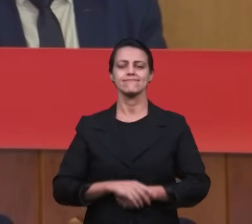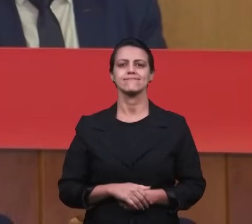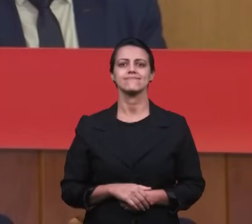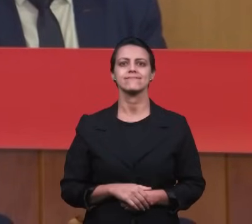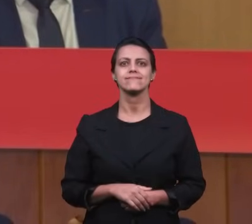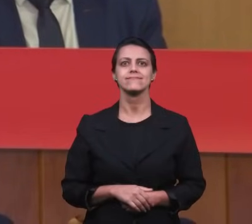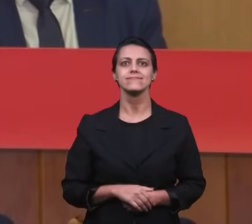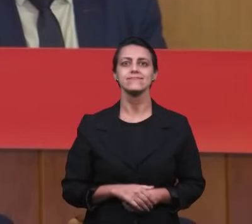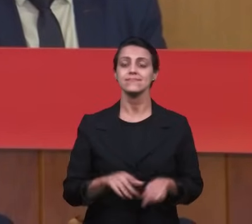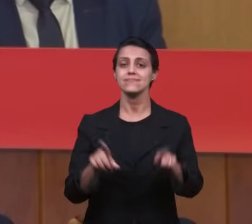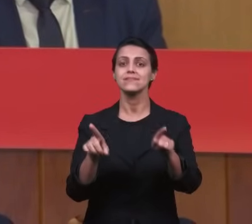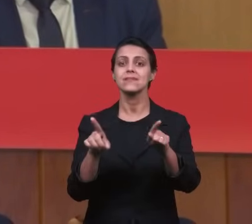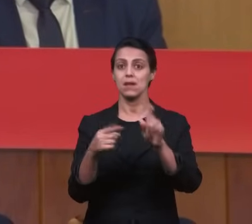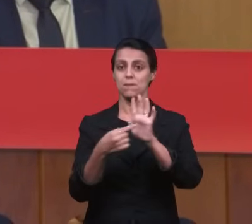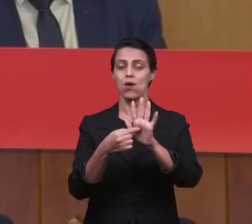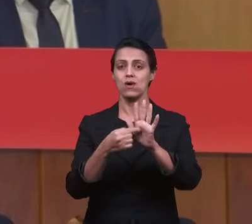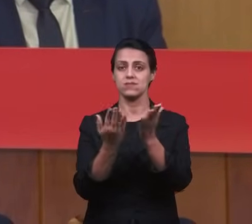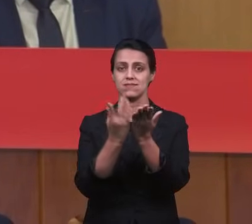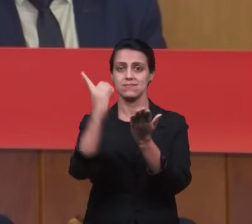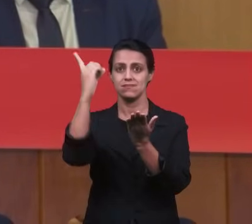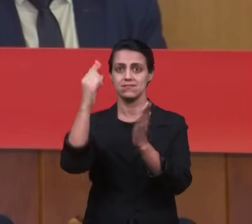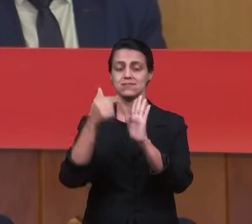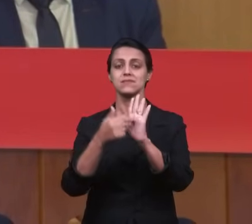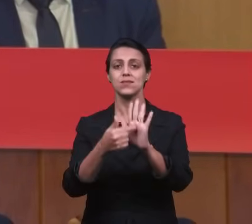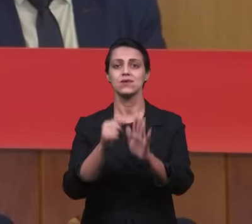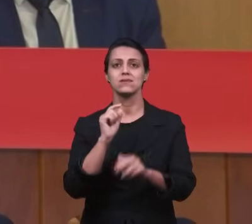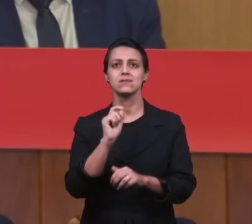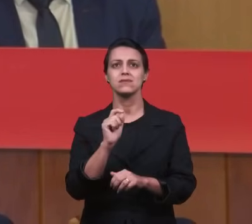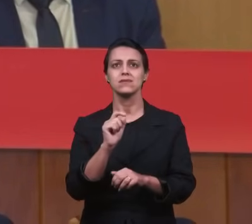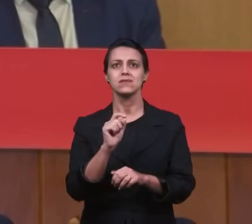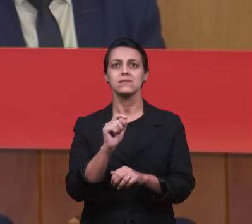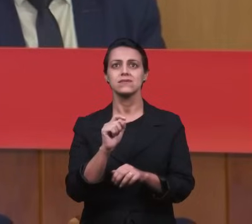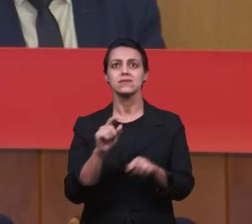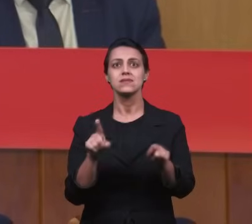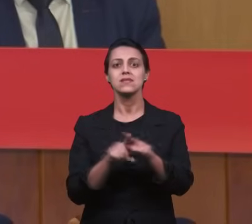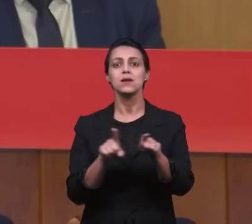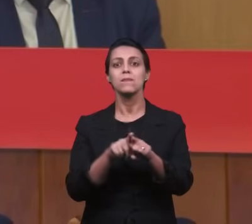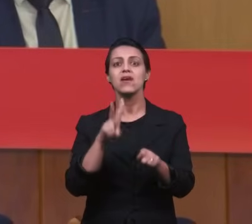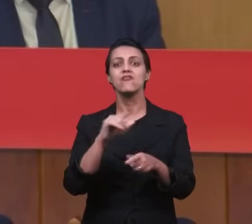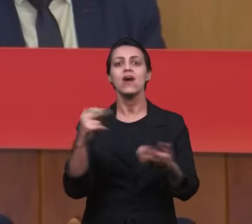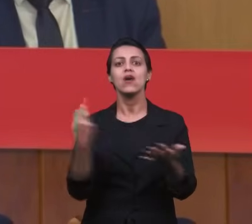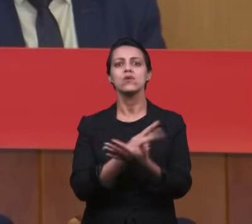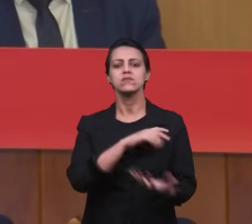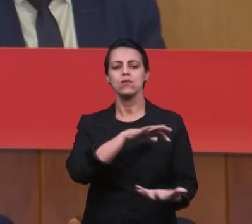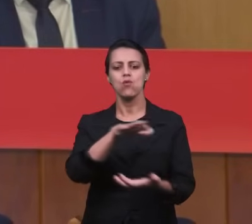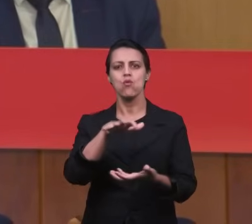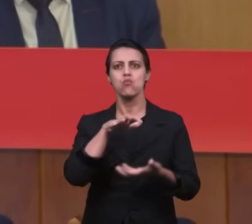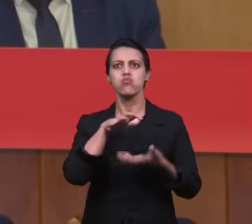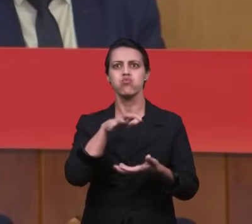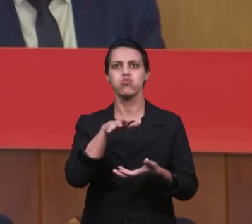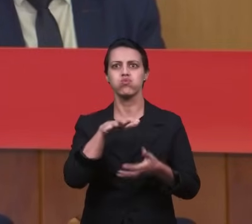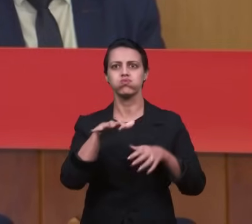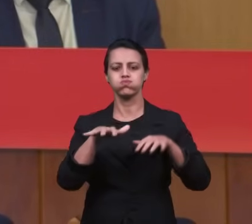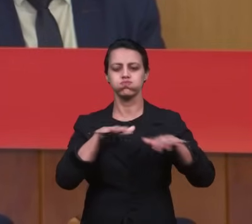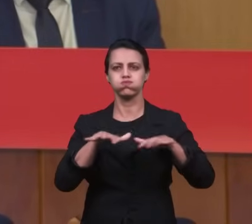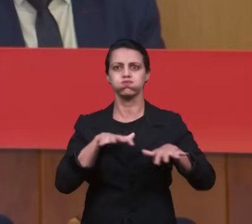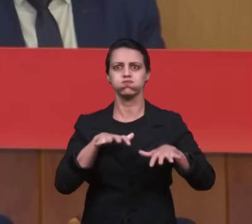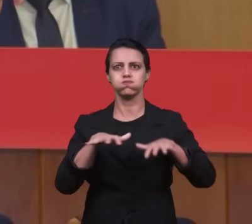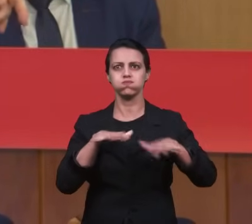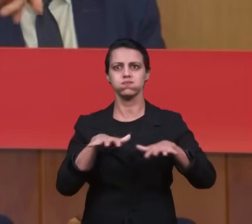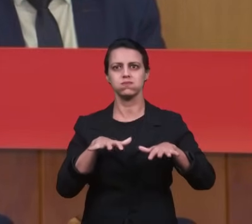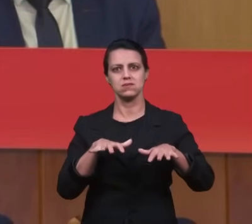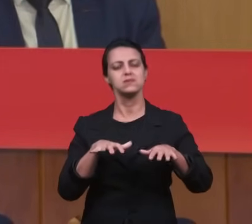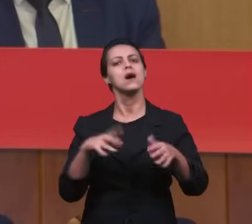E haverá, a Bíblia diz assim, e haverá terremotos em vários lugares. Nós tivemos terremotos